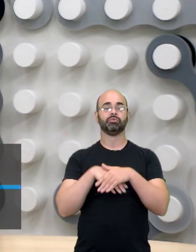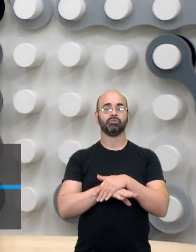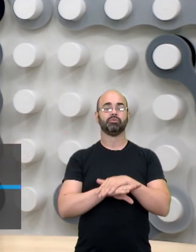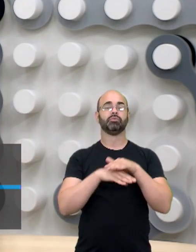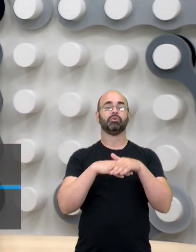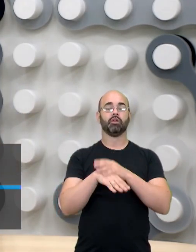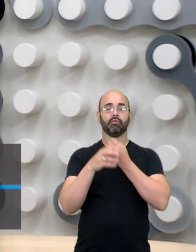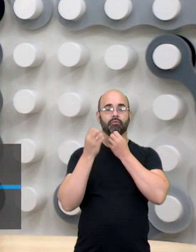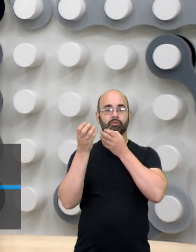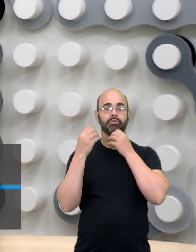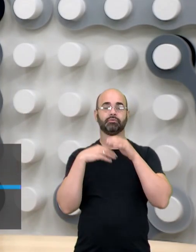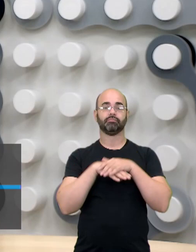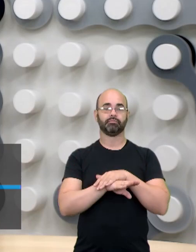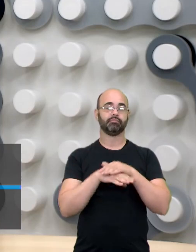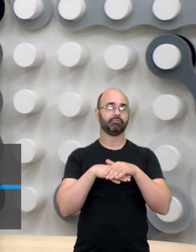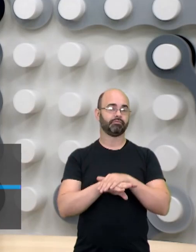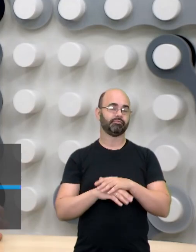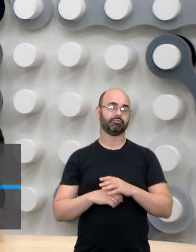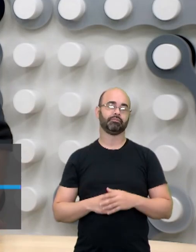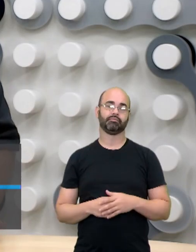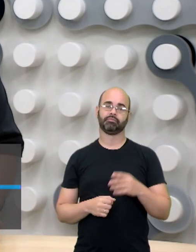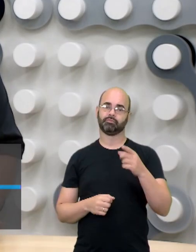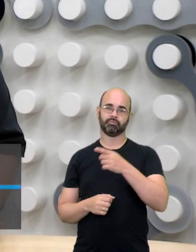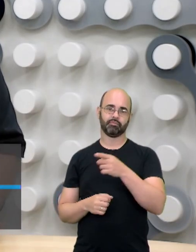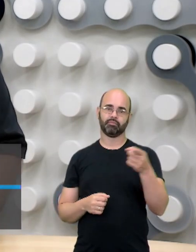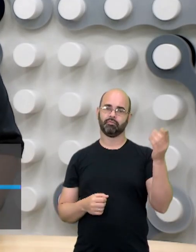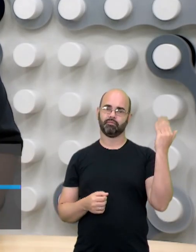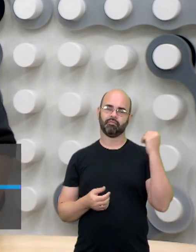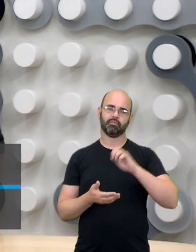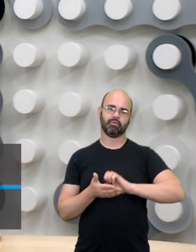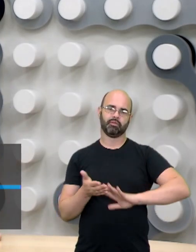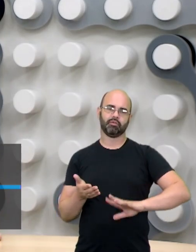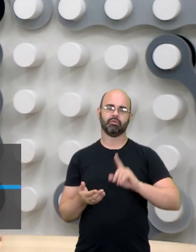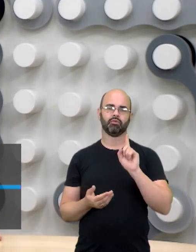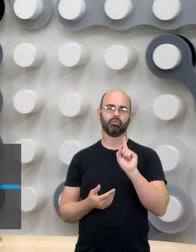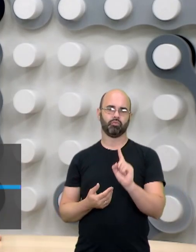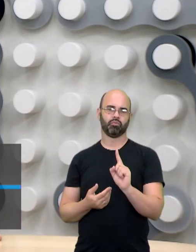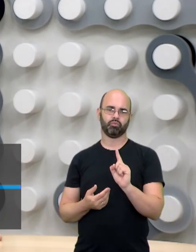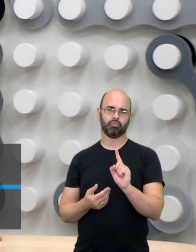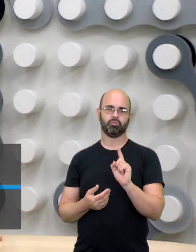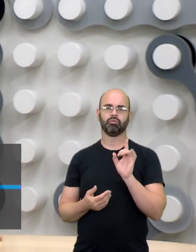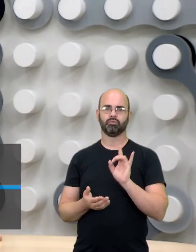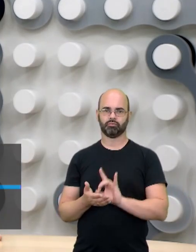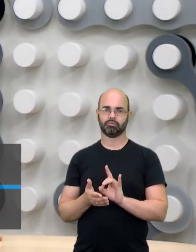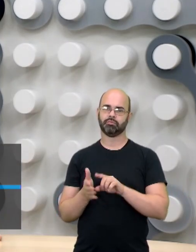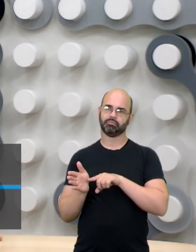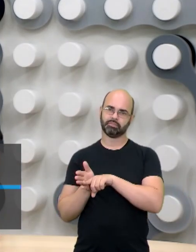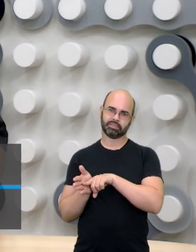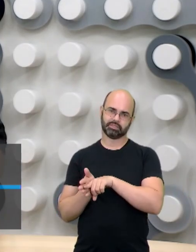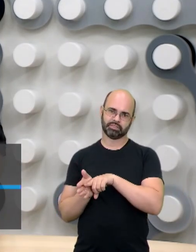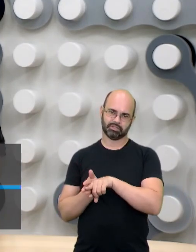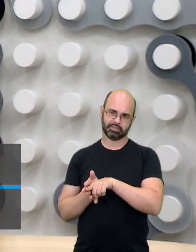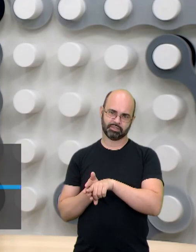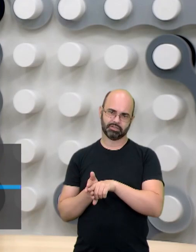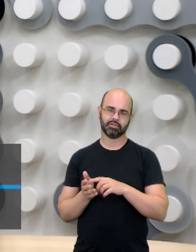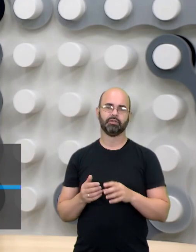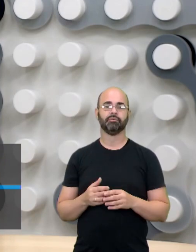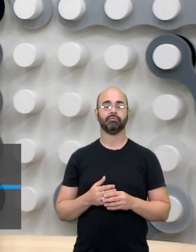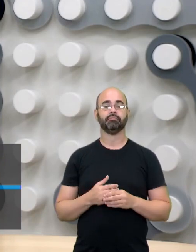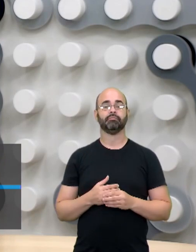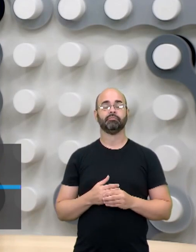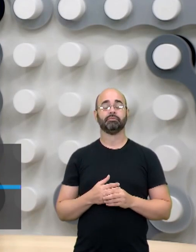arquivando informações. E é o que vocês tiveram durante a atividade 1, né? A questão da pesquisa. Nada mais é do que são de